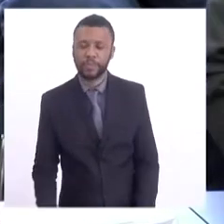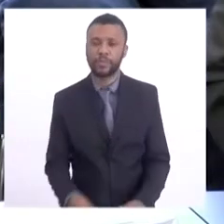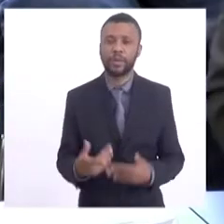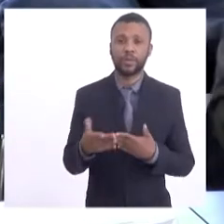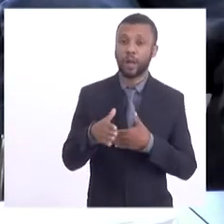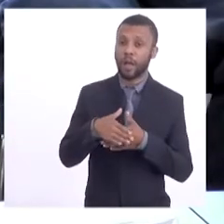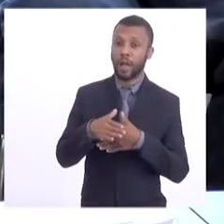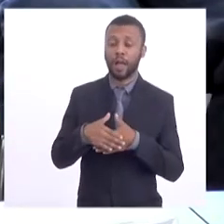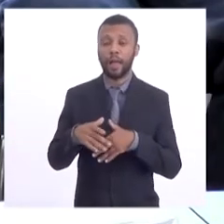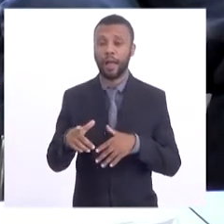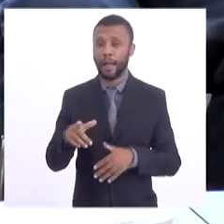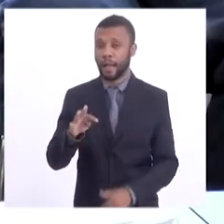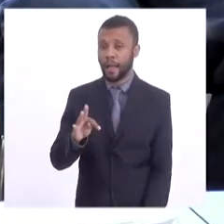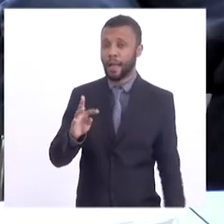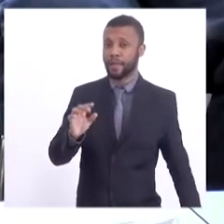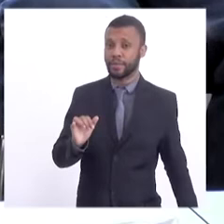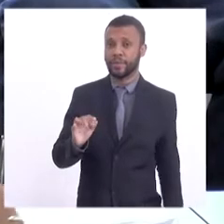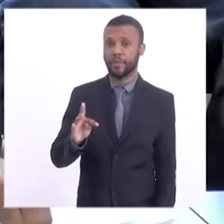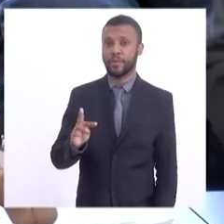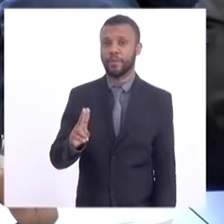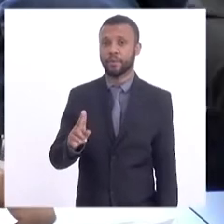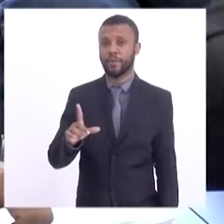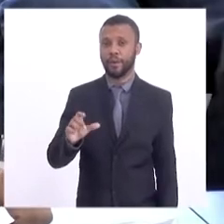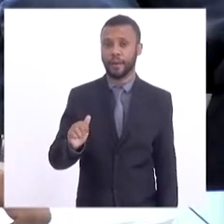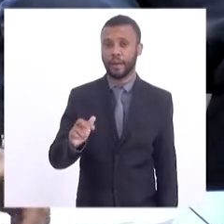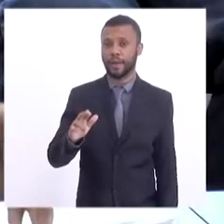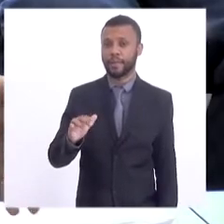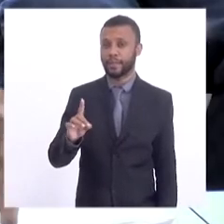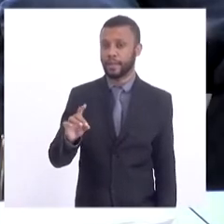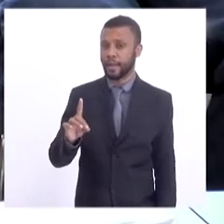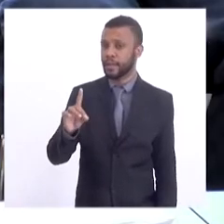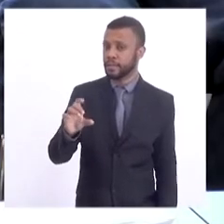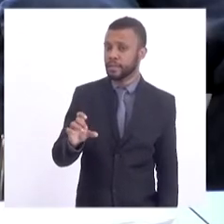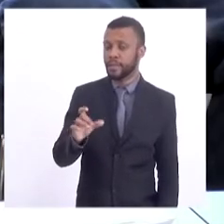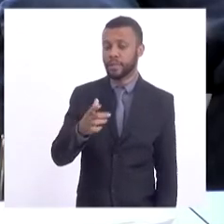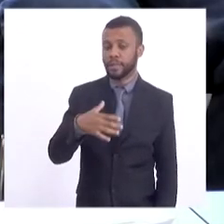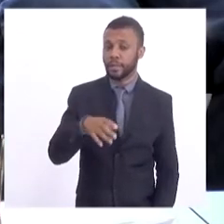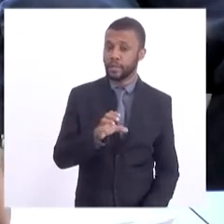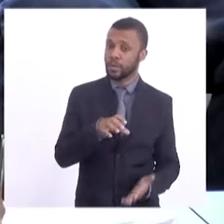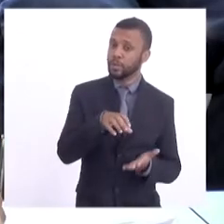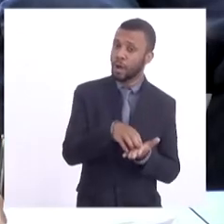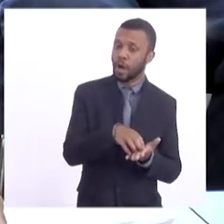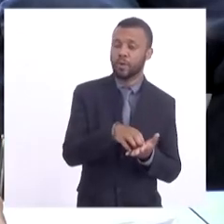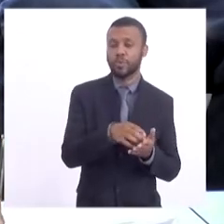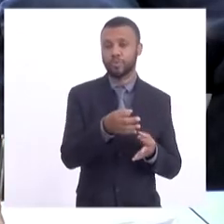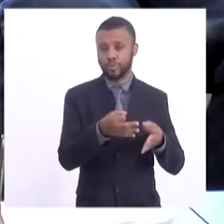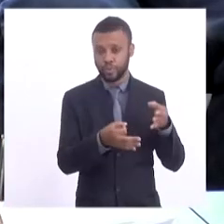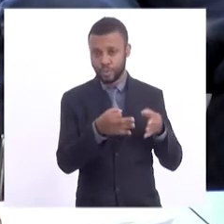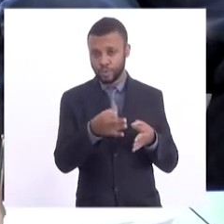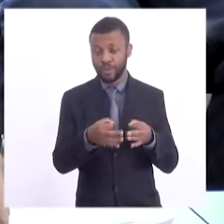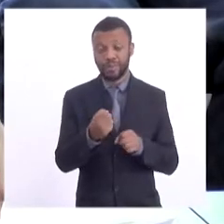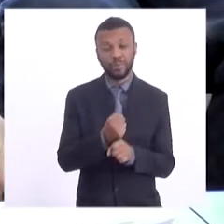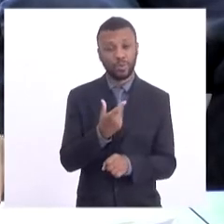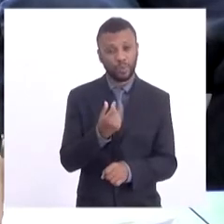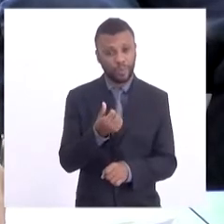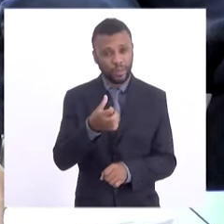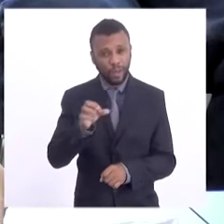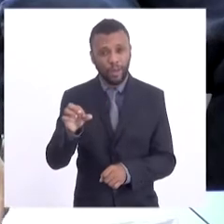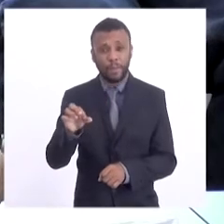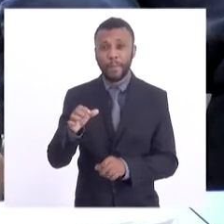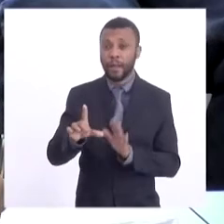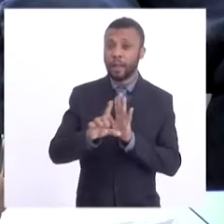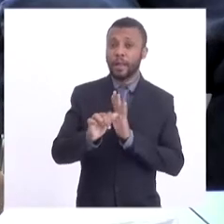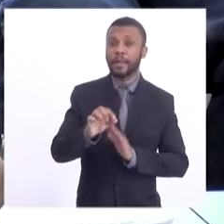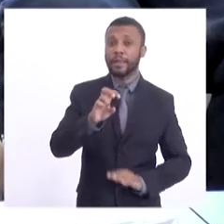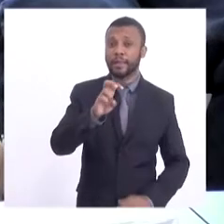desses órgãos de assessoramento jurídico é desde 2019 pela lei 5414 aprovada por essa casa a